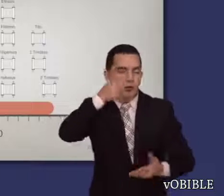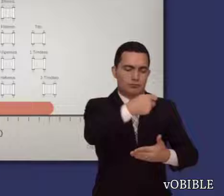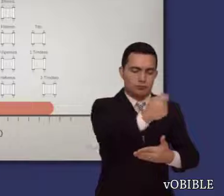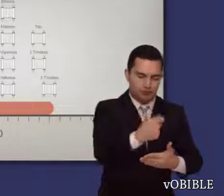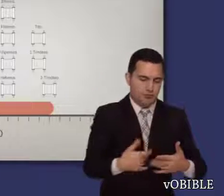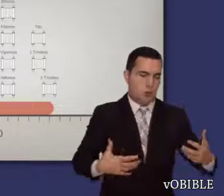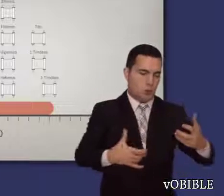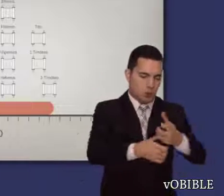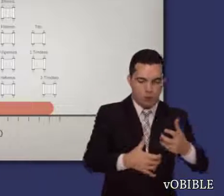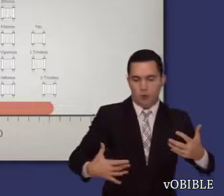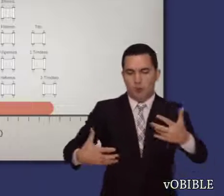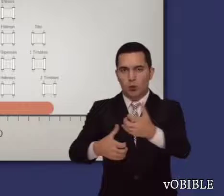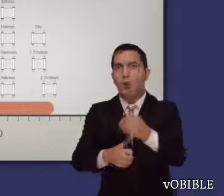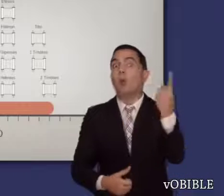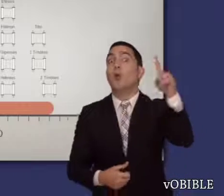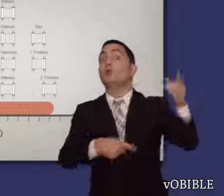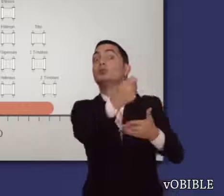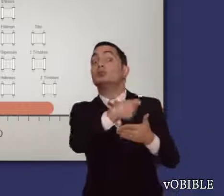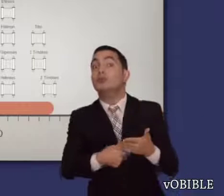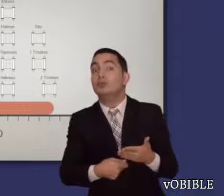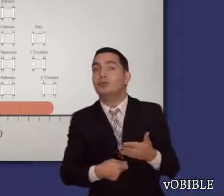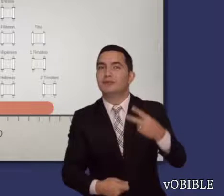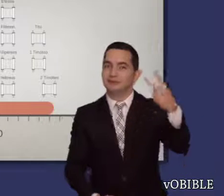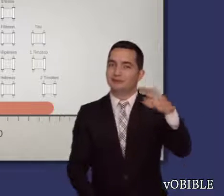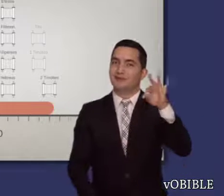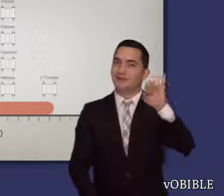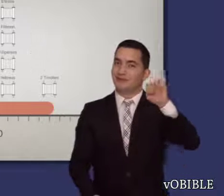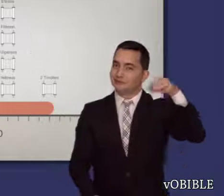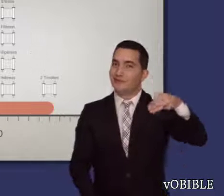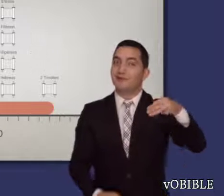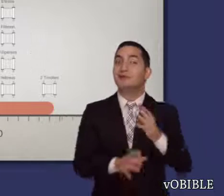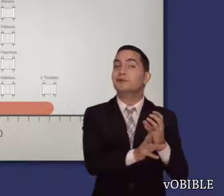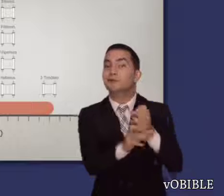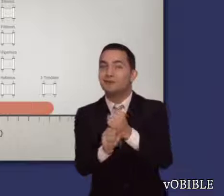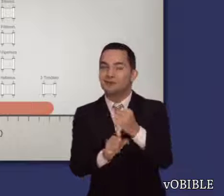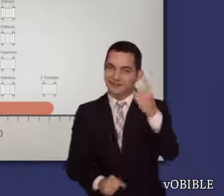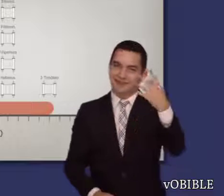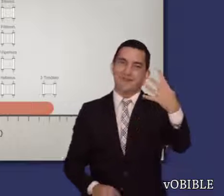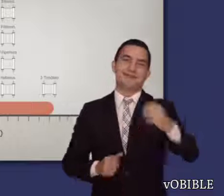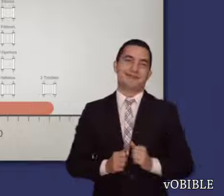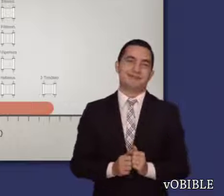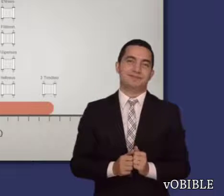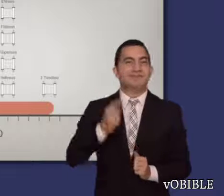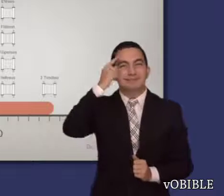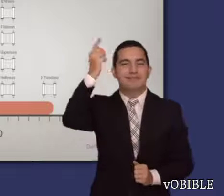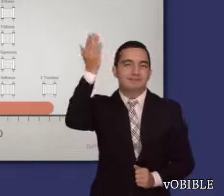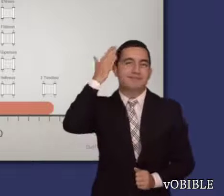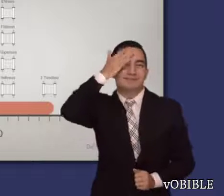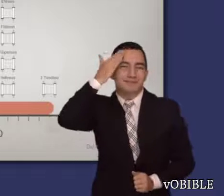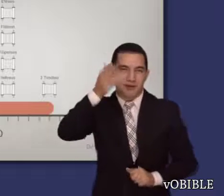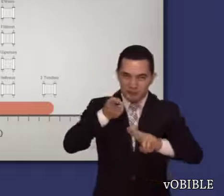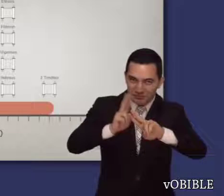escreveu. Levou uns 15 anos para ele escrever todos esses livros. Ele escreveu pelo menos 5 desses livros